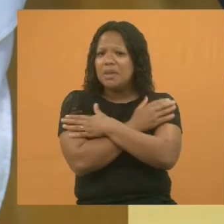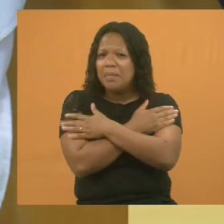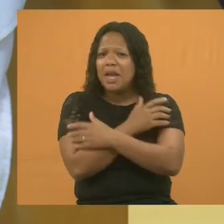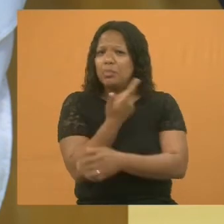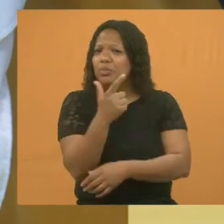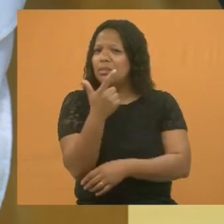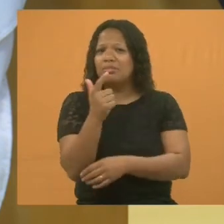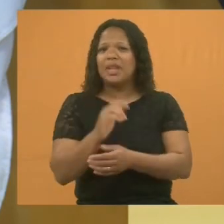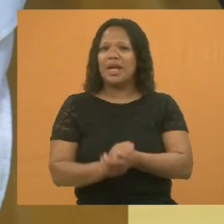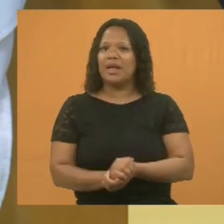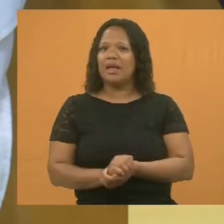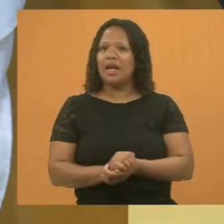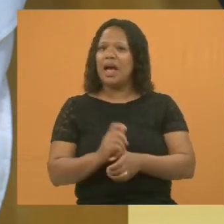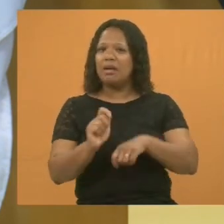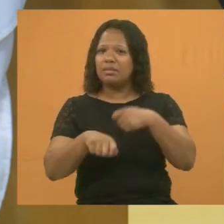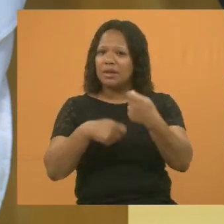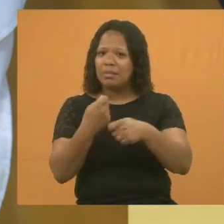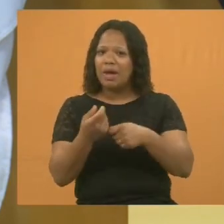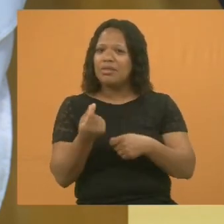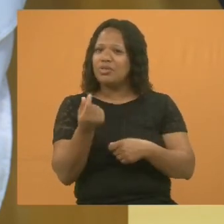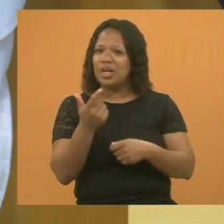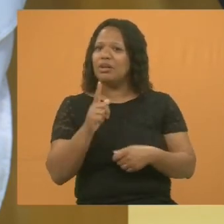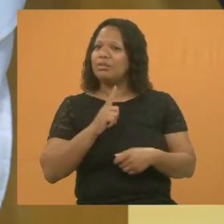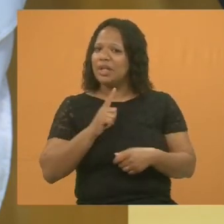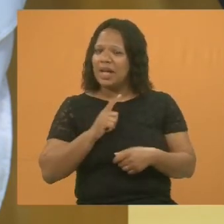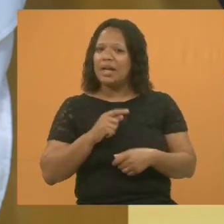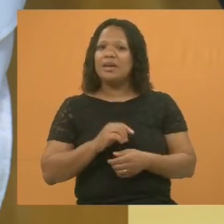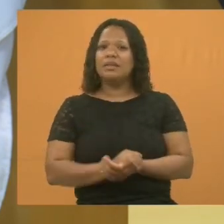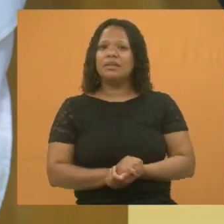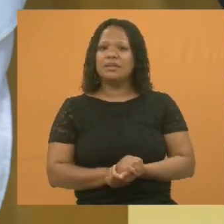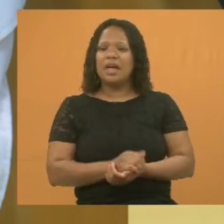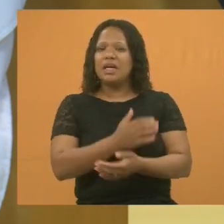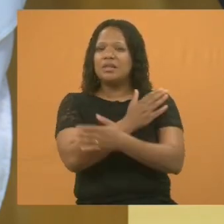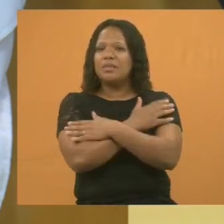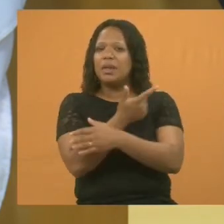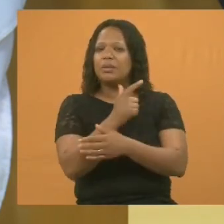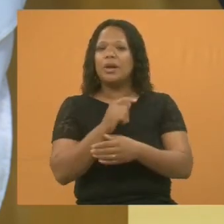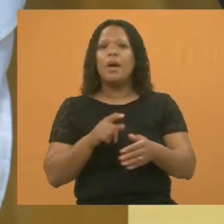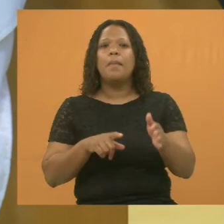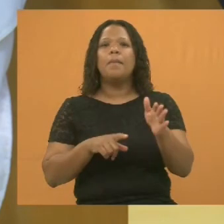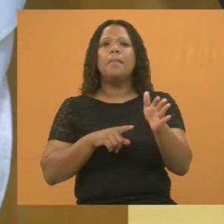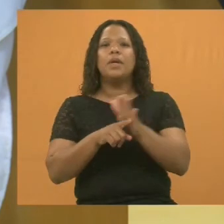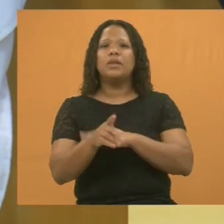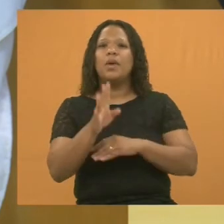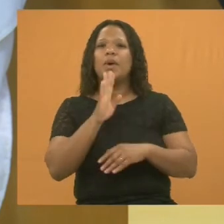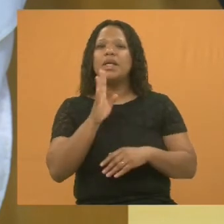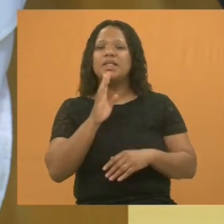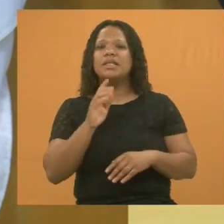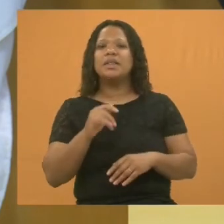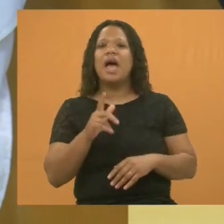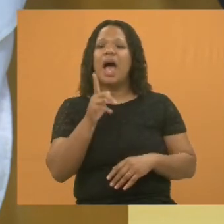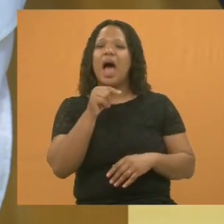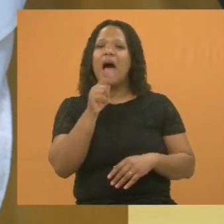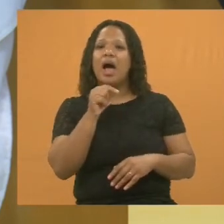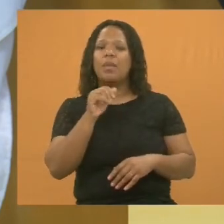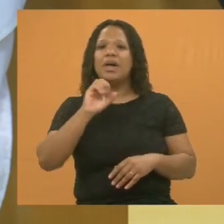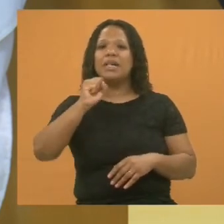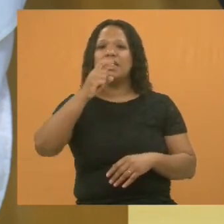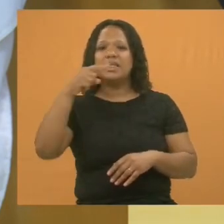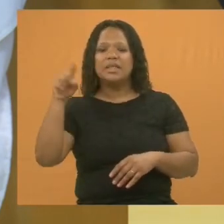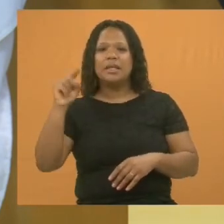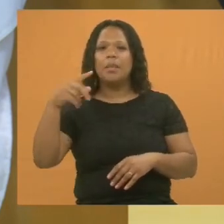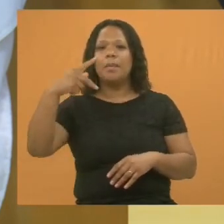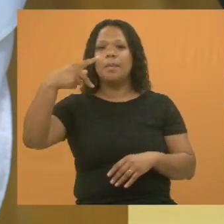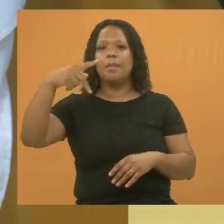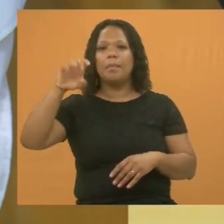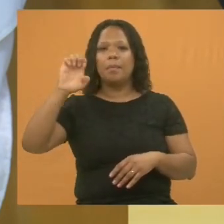economia funciona naturalmente. Quem que ouviu falar de Águas de São Pedro? O segundo menor município do